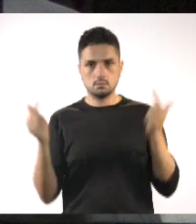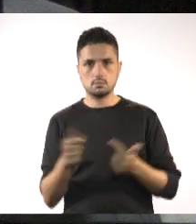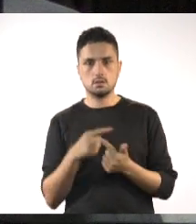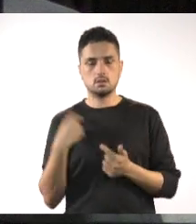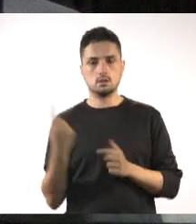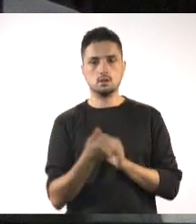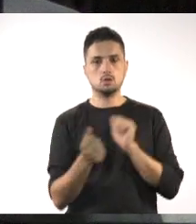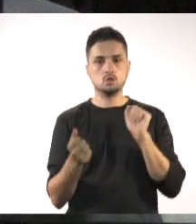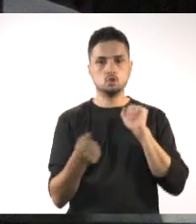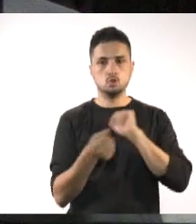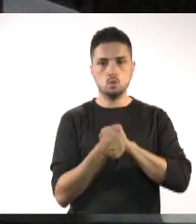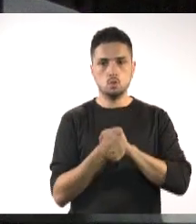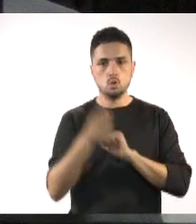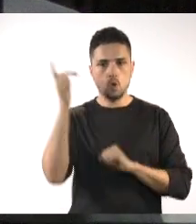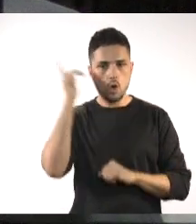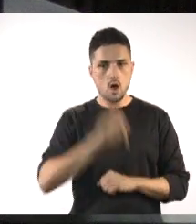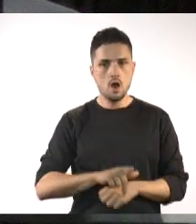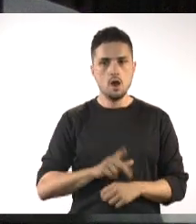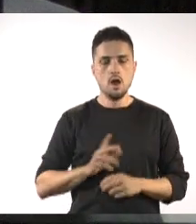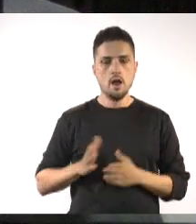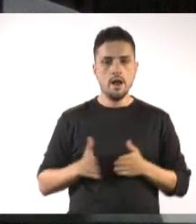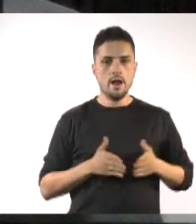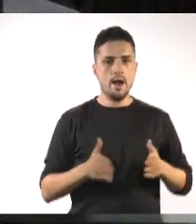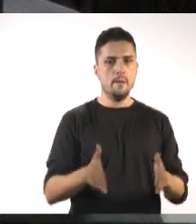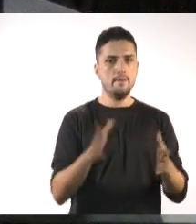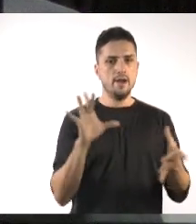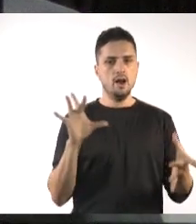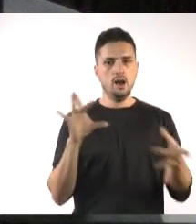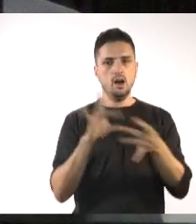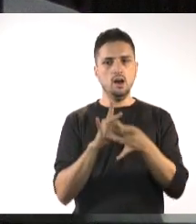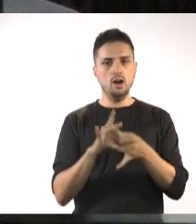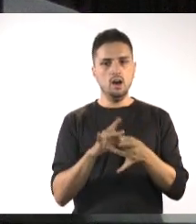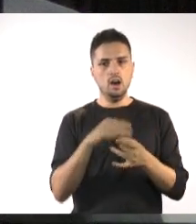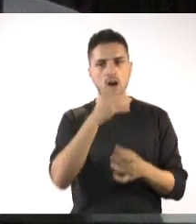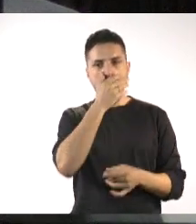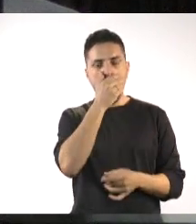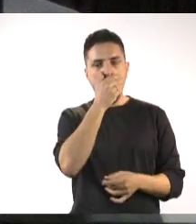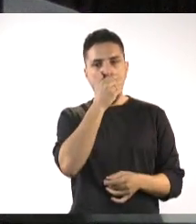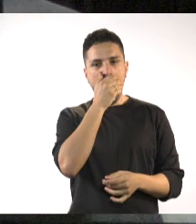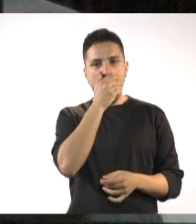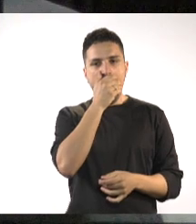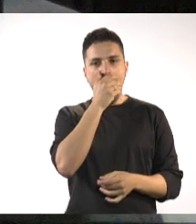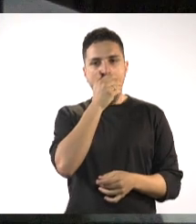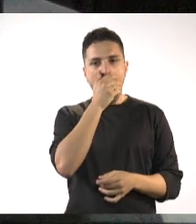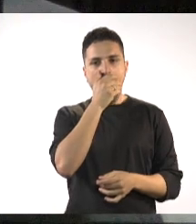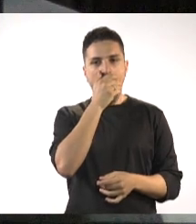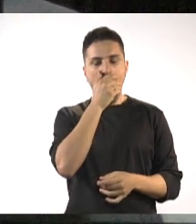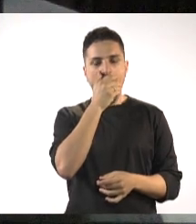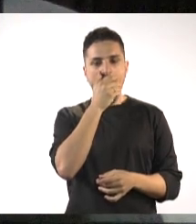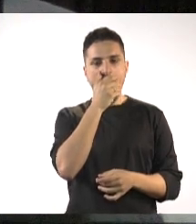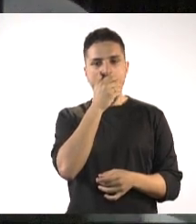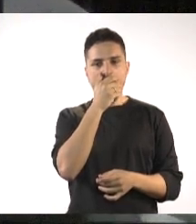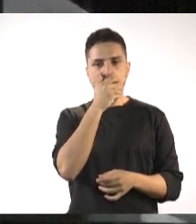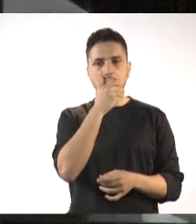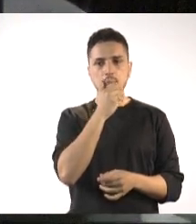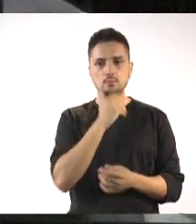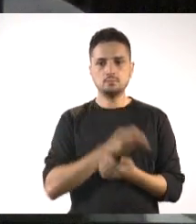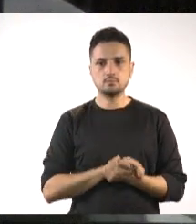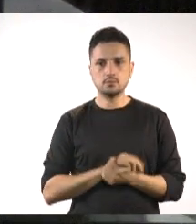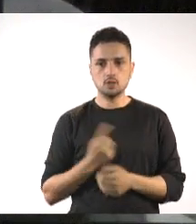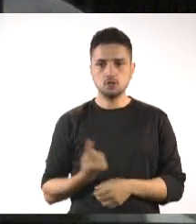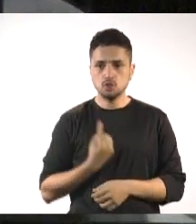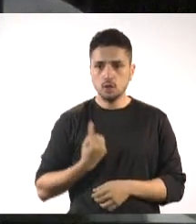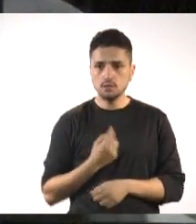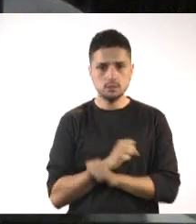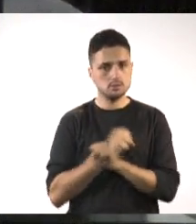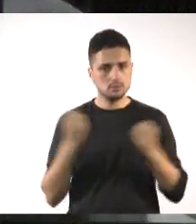juntos sigamos o caminho de forma integrada. Ninguém responde sozinho a tamanho desafio, na certeza de